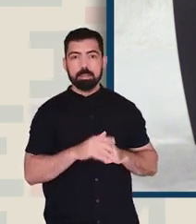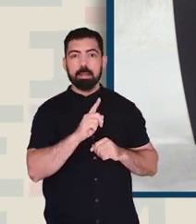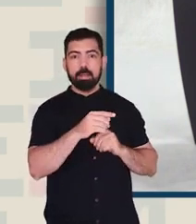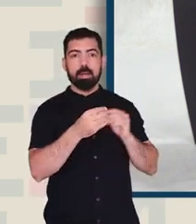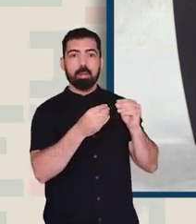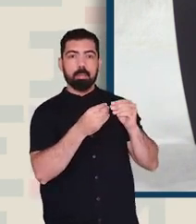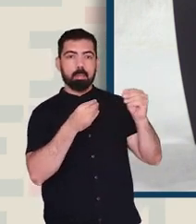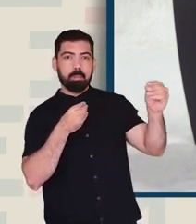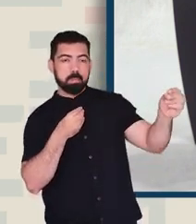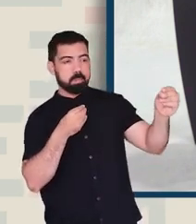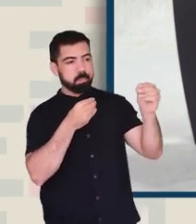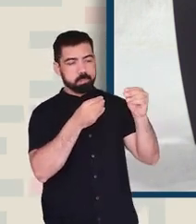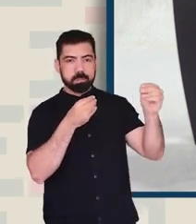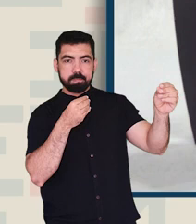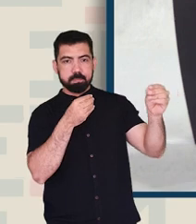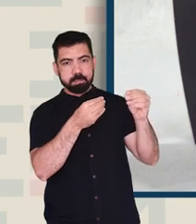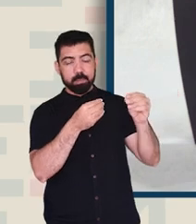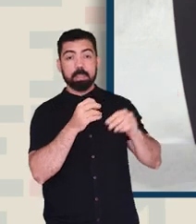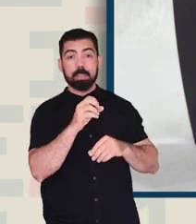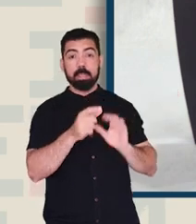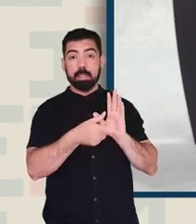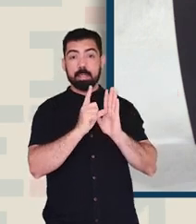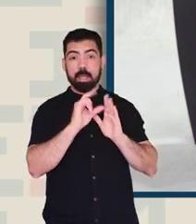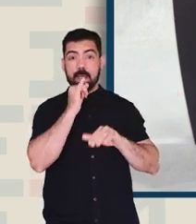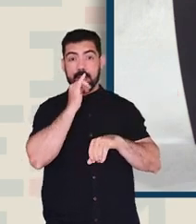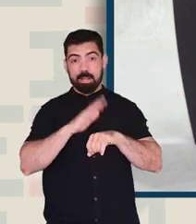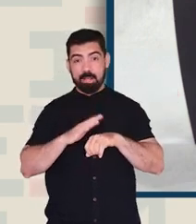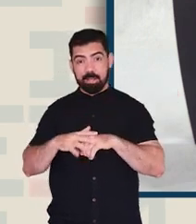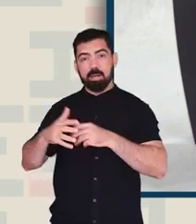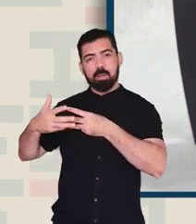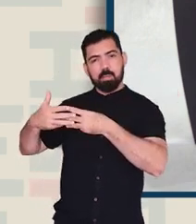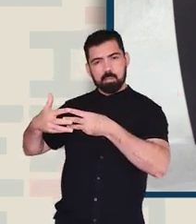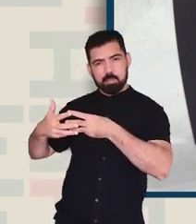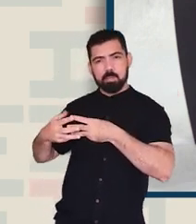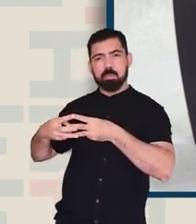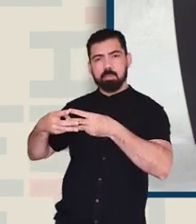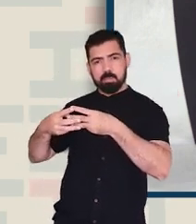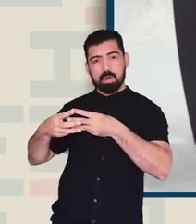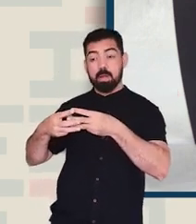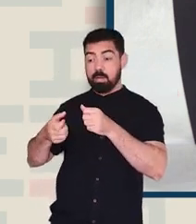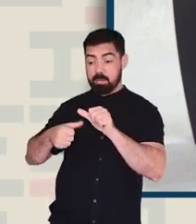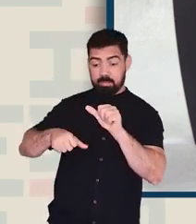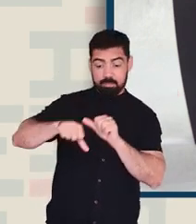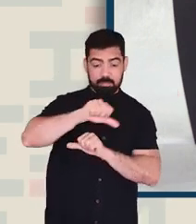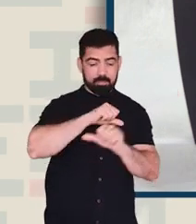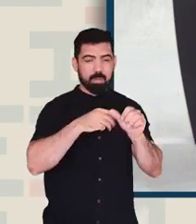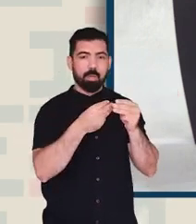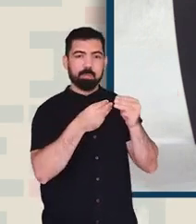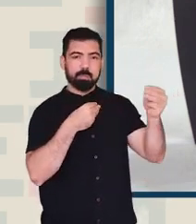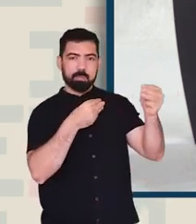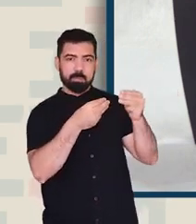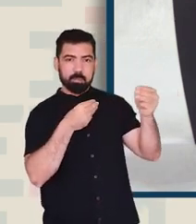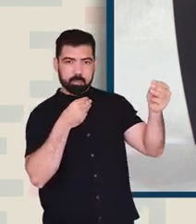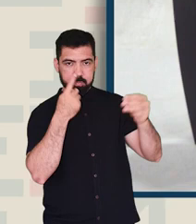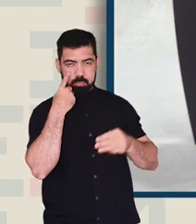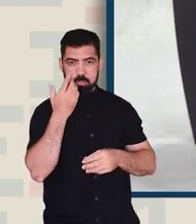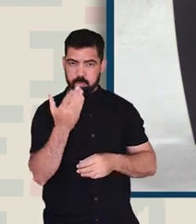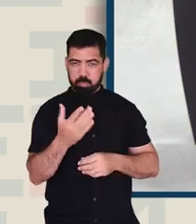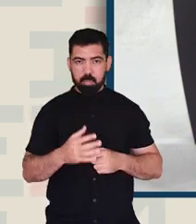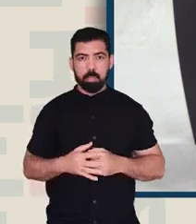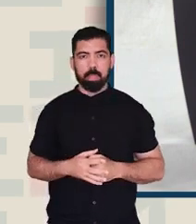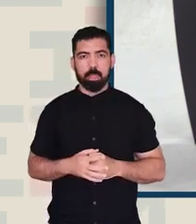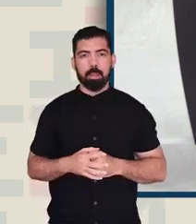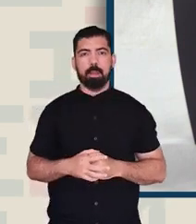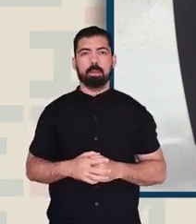exatamente alongar, à medida que eu estava alongando aqui nas digitações, eu vou alongando aqui na vara, tá?